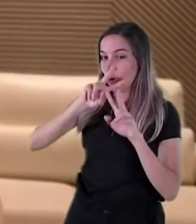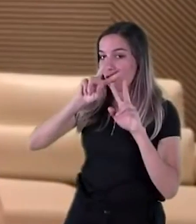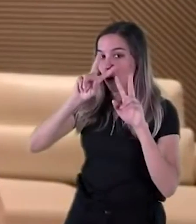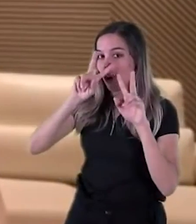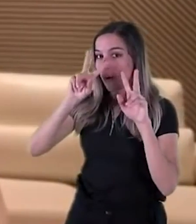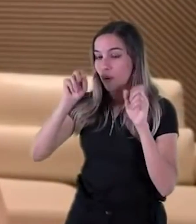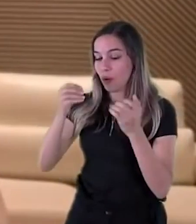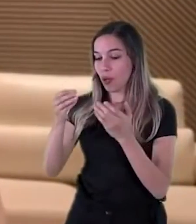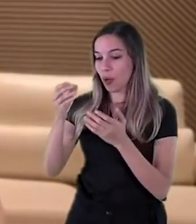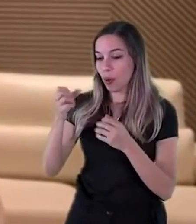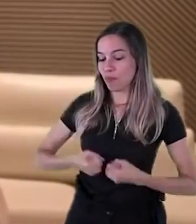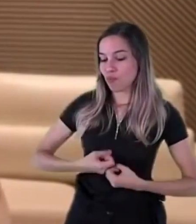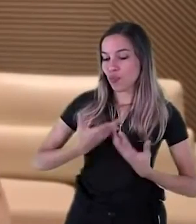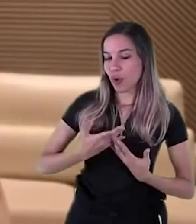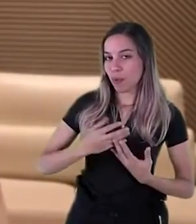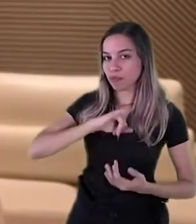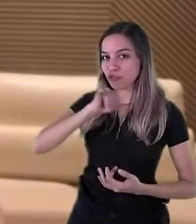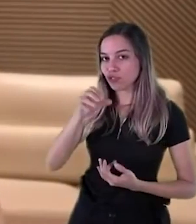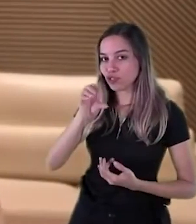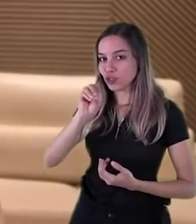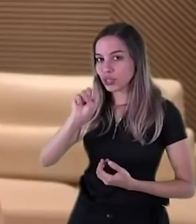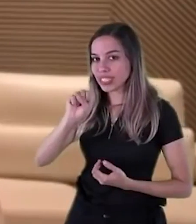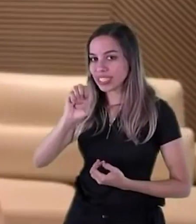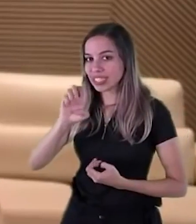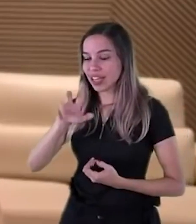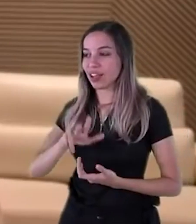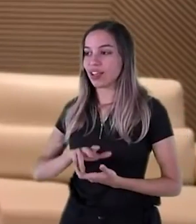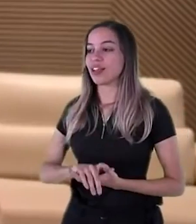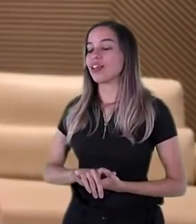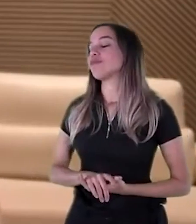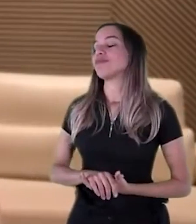algumas coisas na boca de Ana e de Sofia.